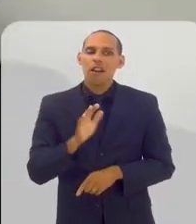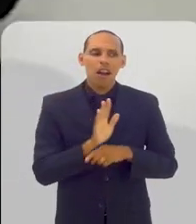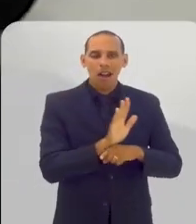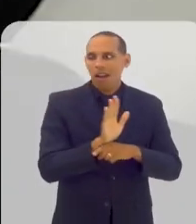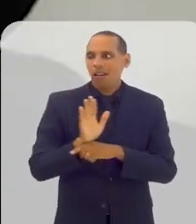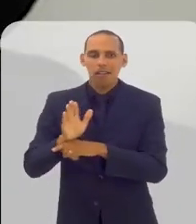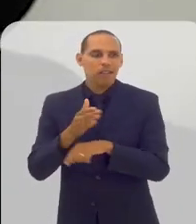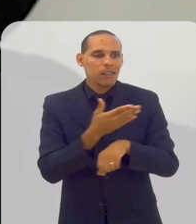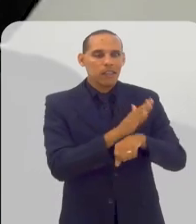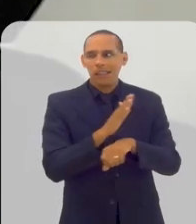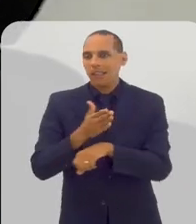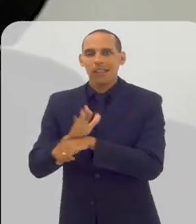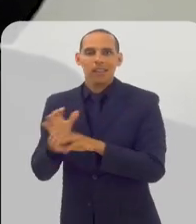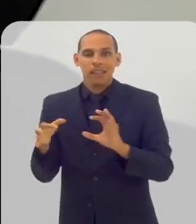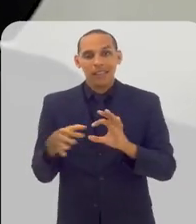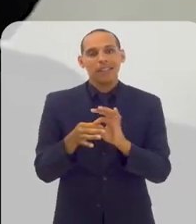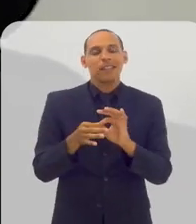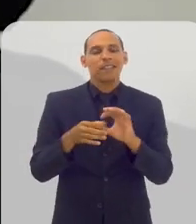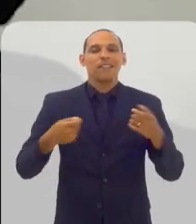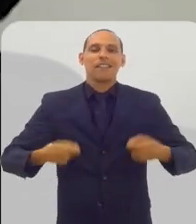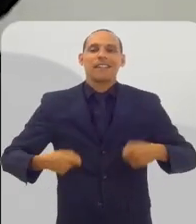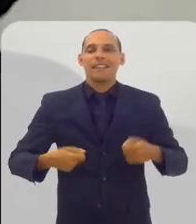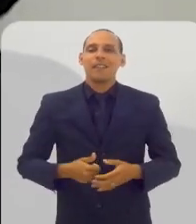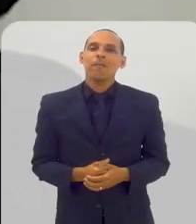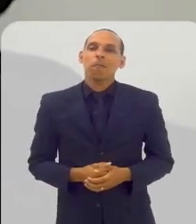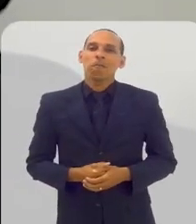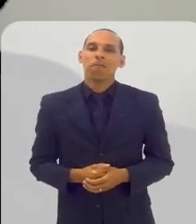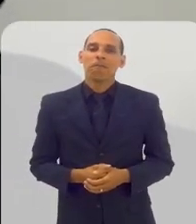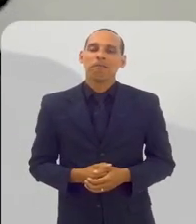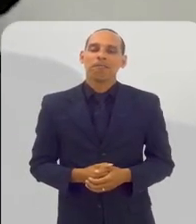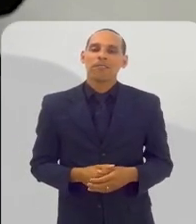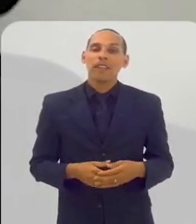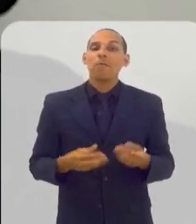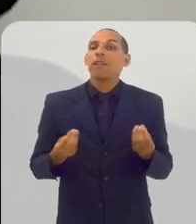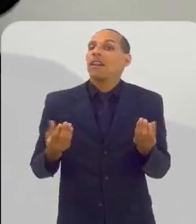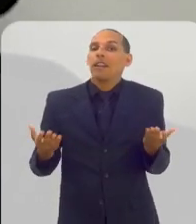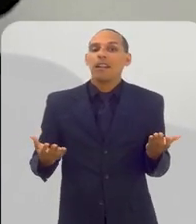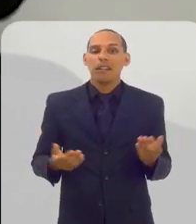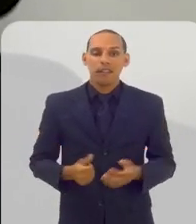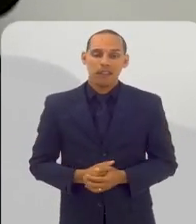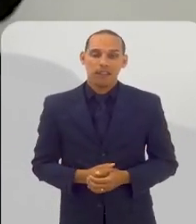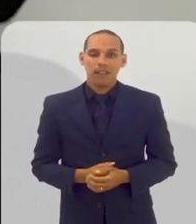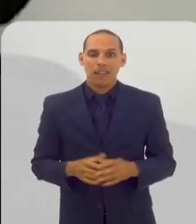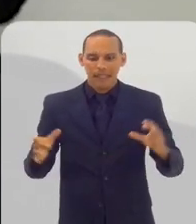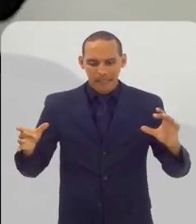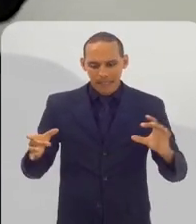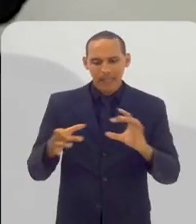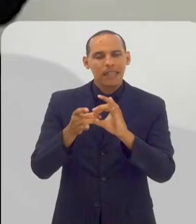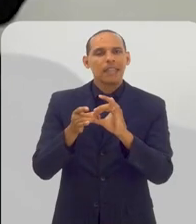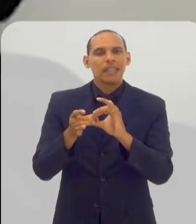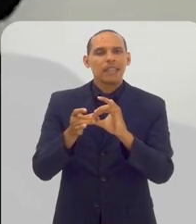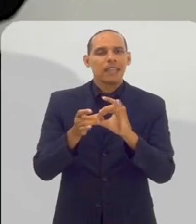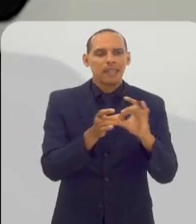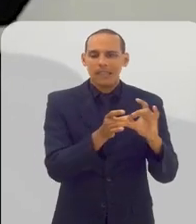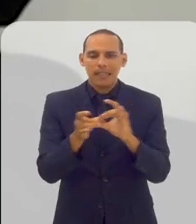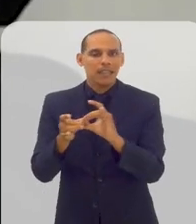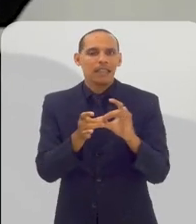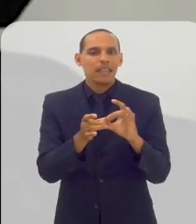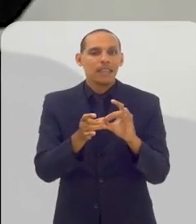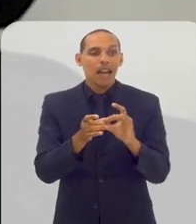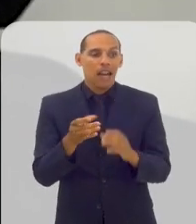eles estão eles da perfeitamente integrados né tem que estar perfeitamente integrados para que